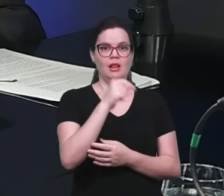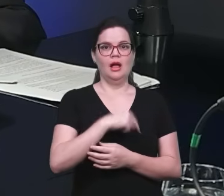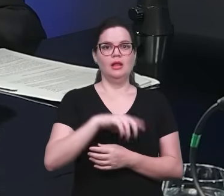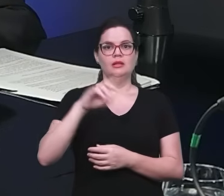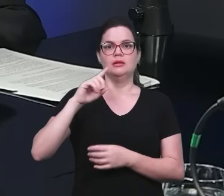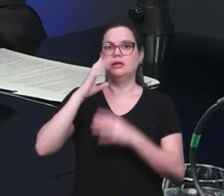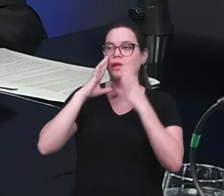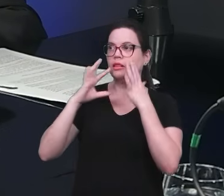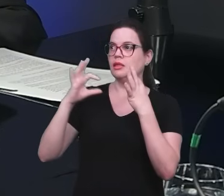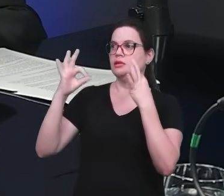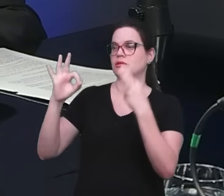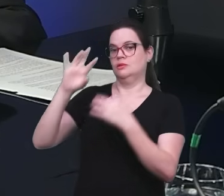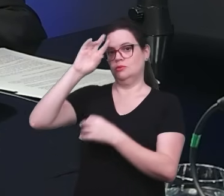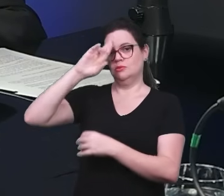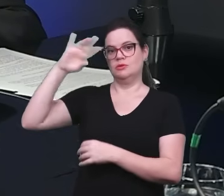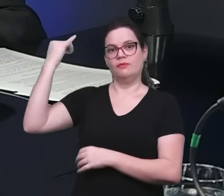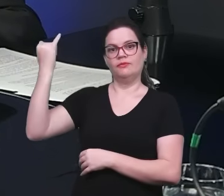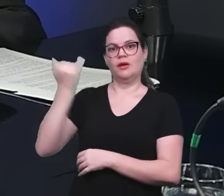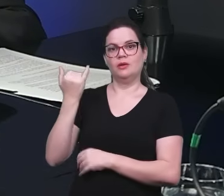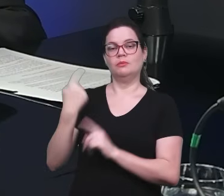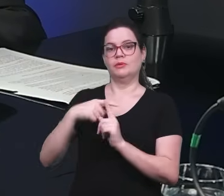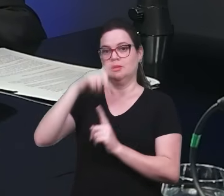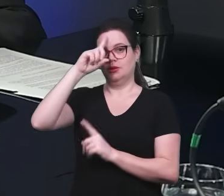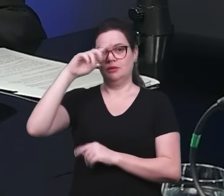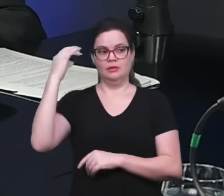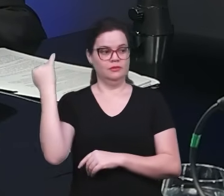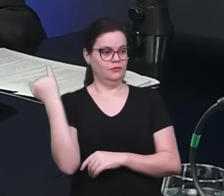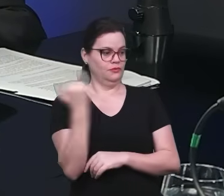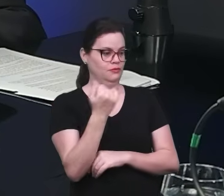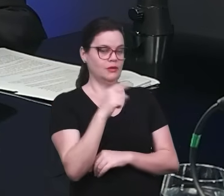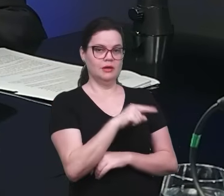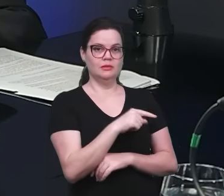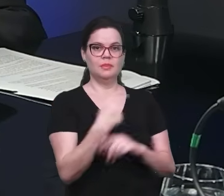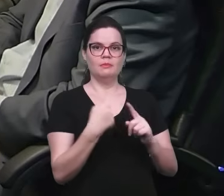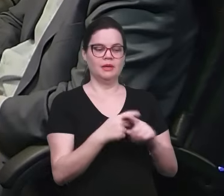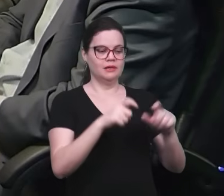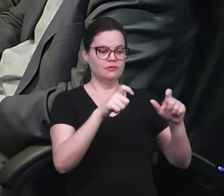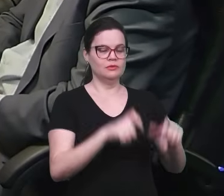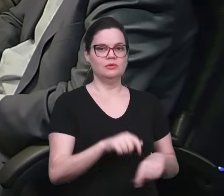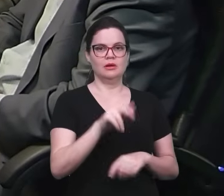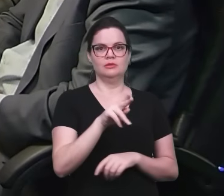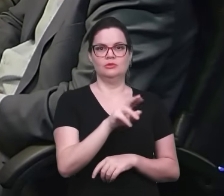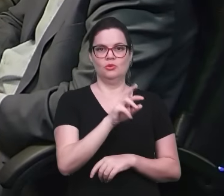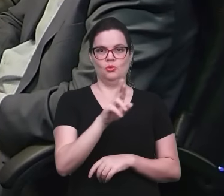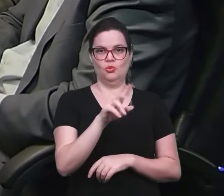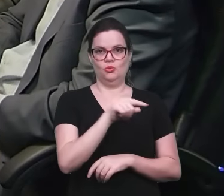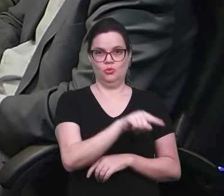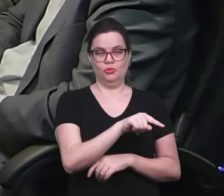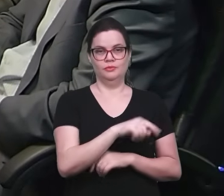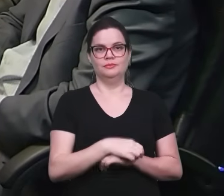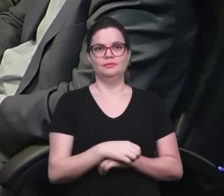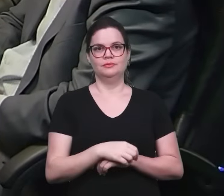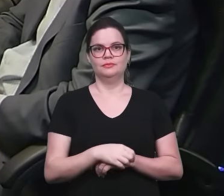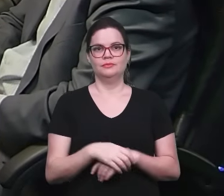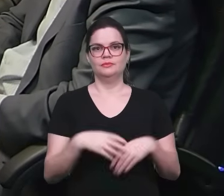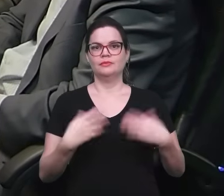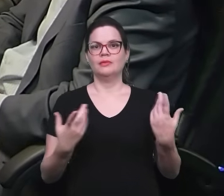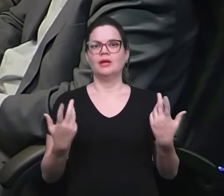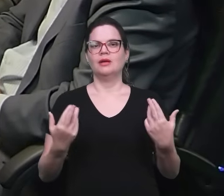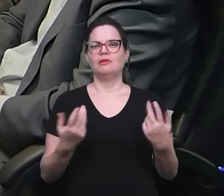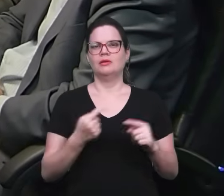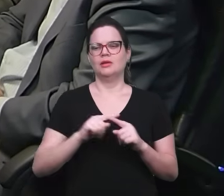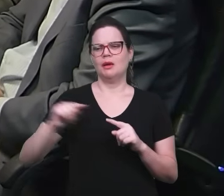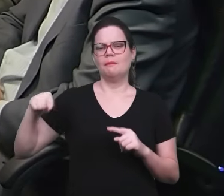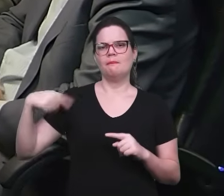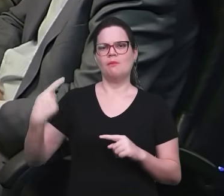Abraão, disse o Senhor a Abraão. Ele estava em Ur dos Caldeus no momento do chamado. A pregação de Estevão, lá no